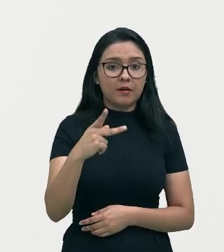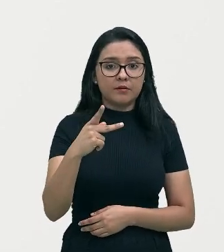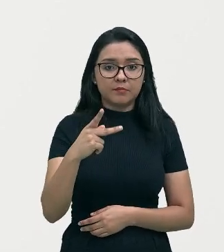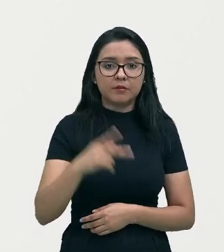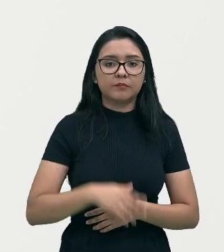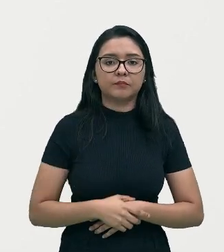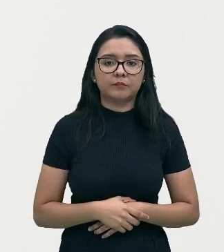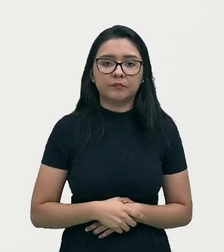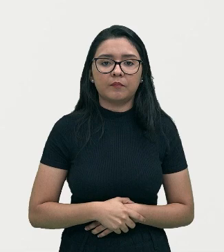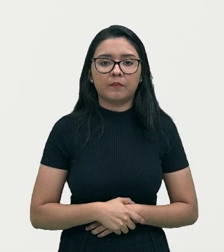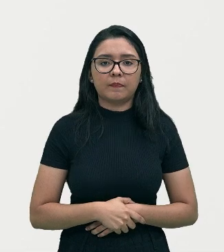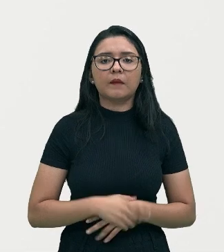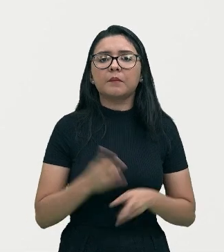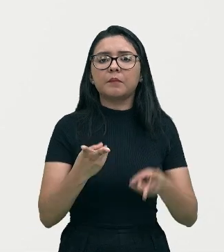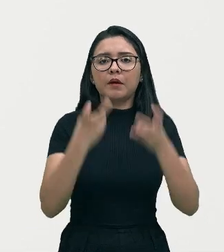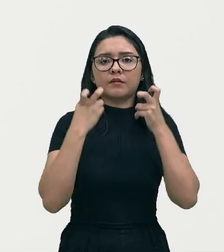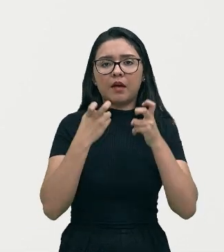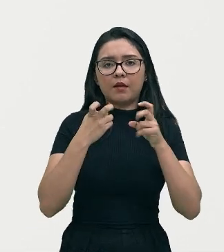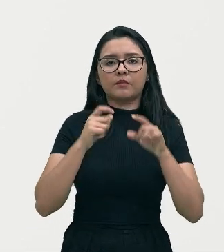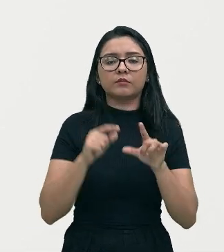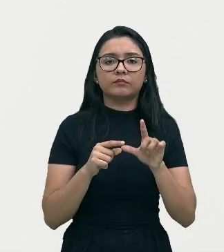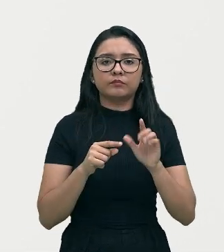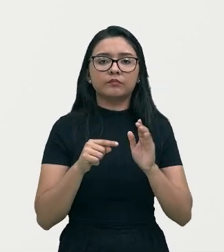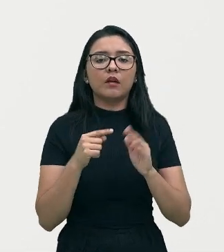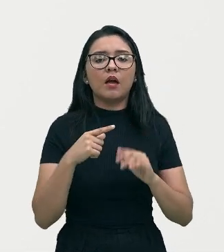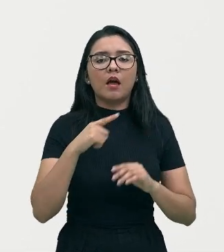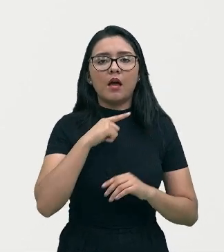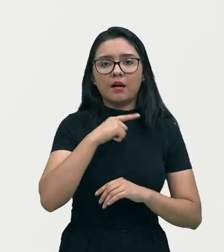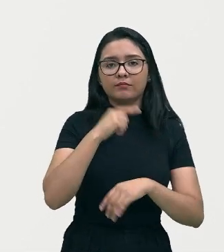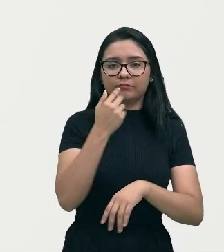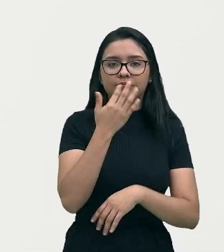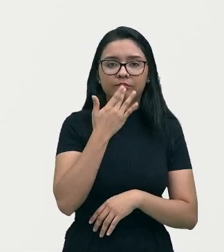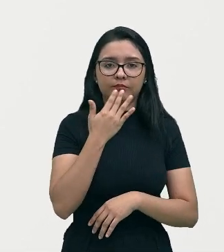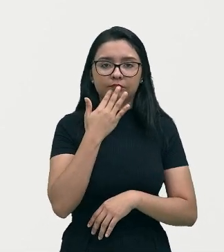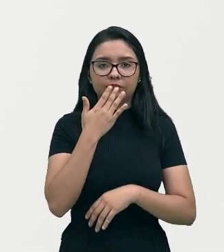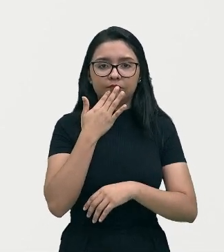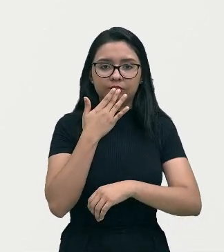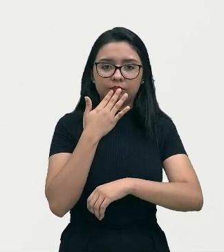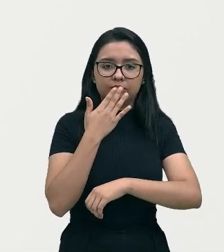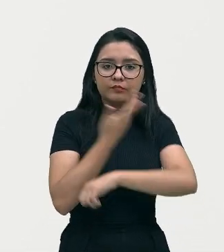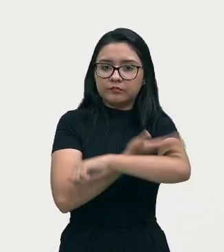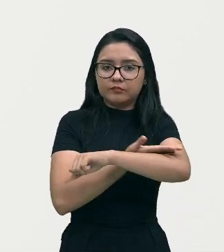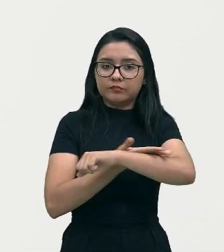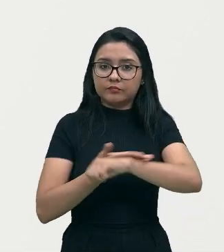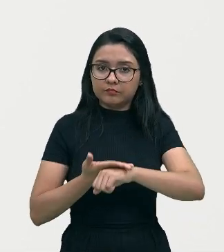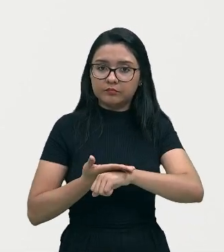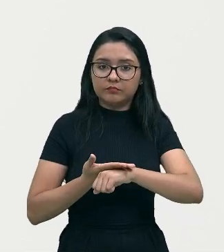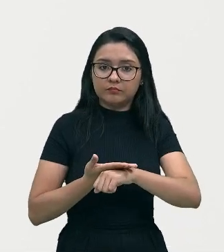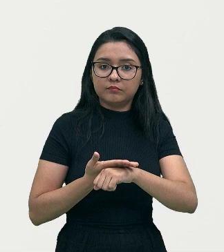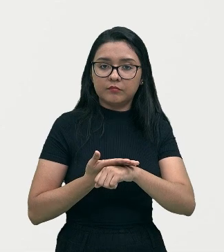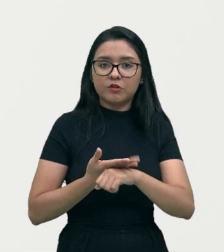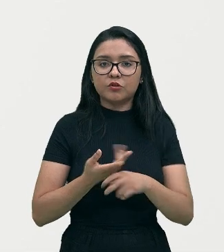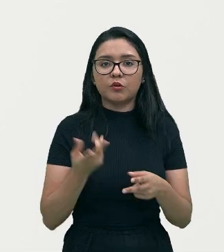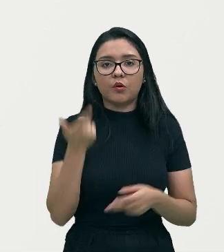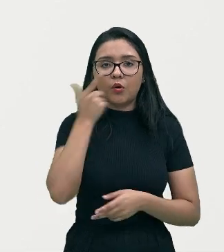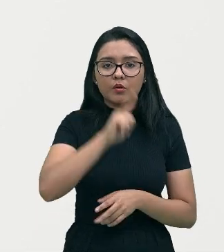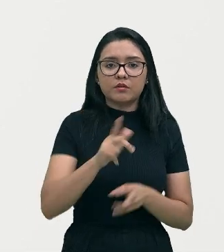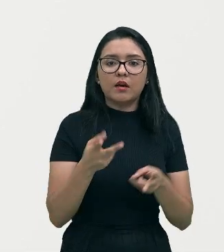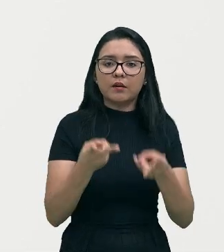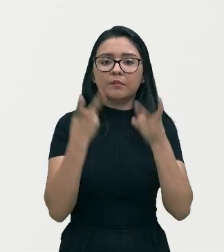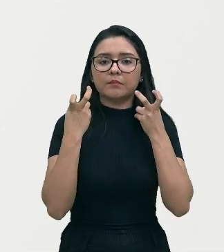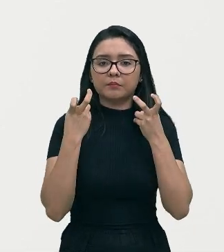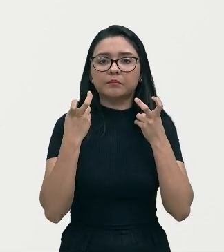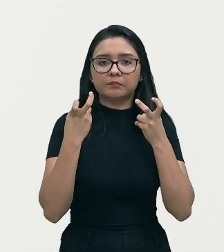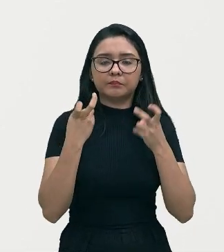foi centrifugado, né? E aí as partes dele foram separadas, então a gente consegue observar bem aqui as partes